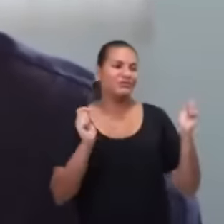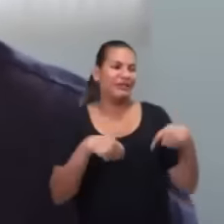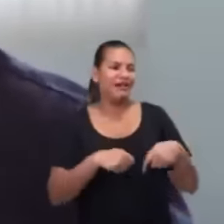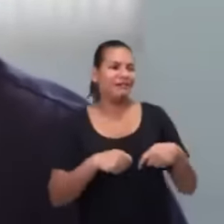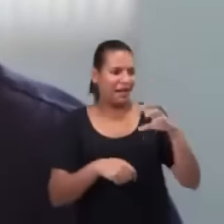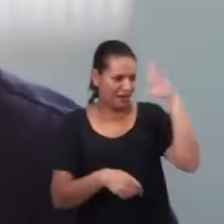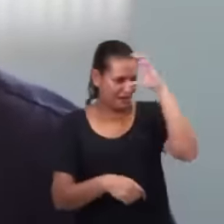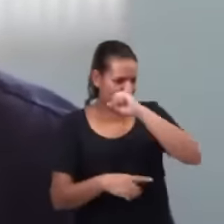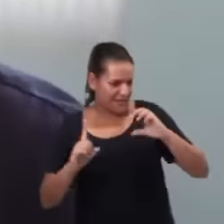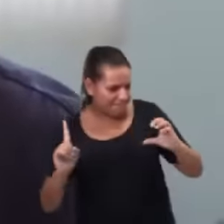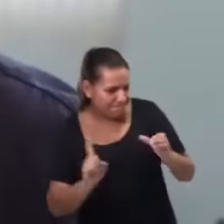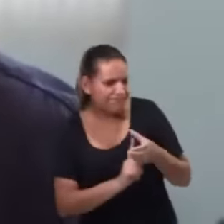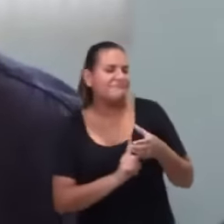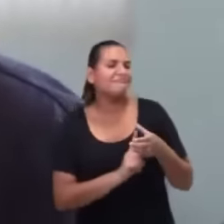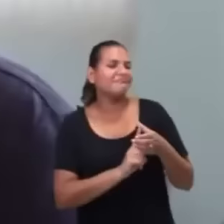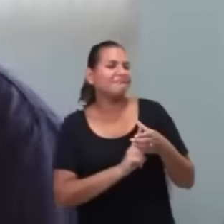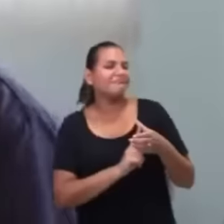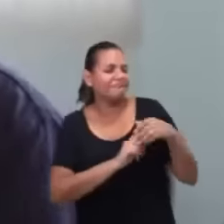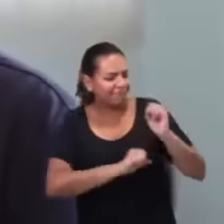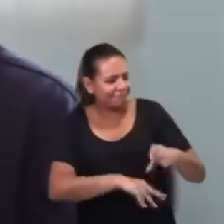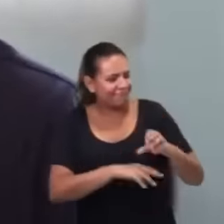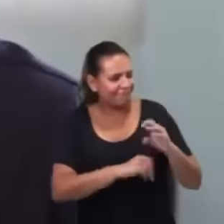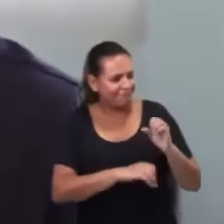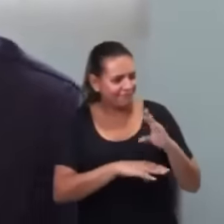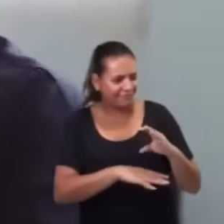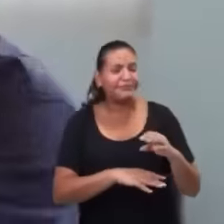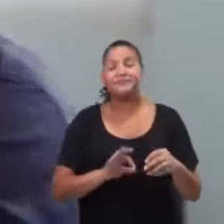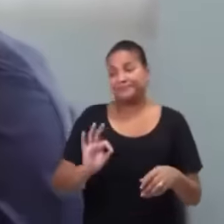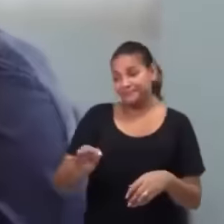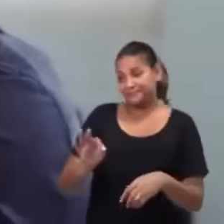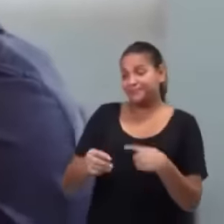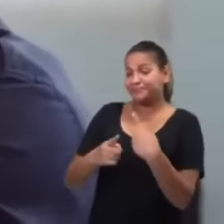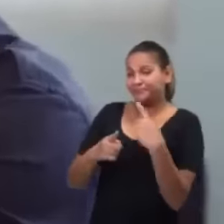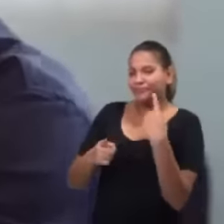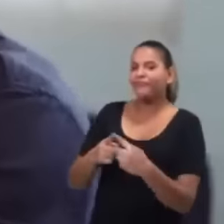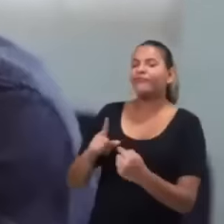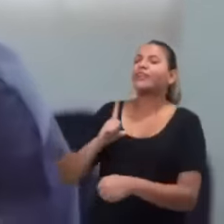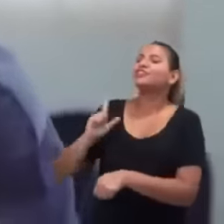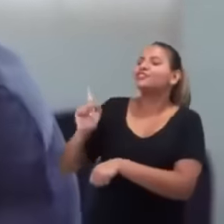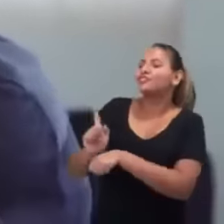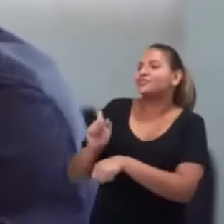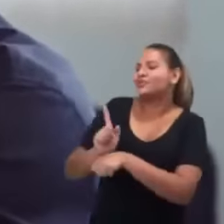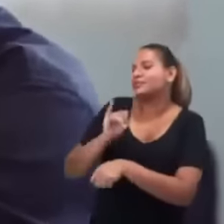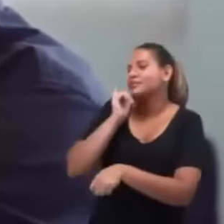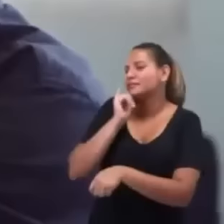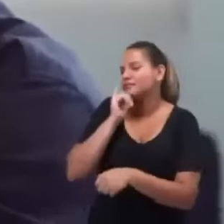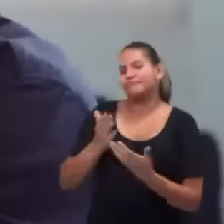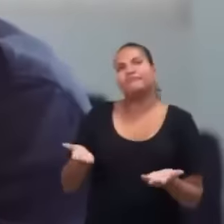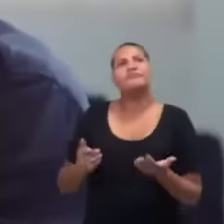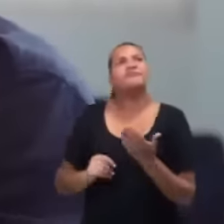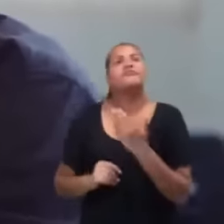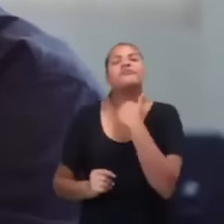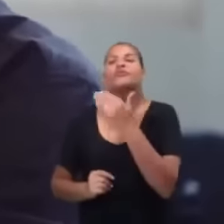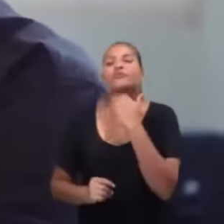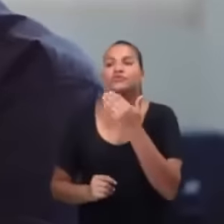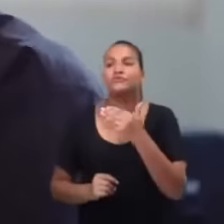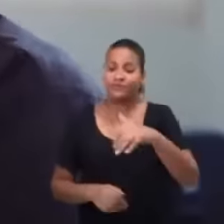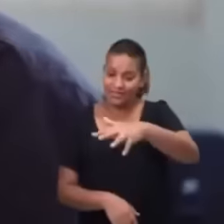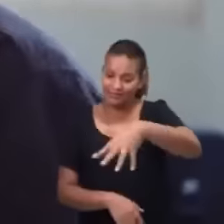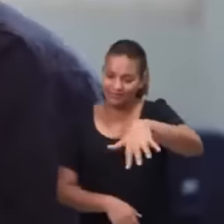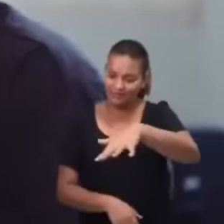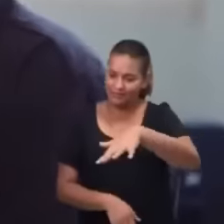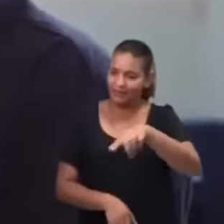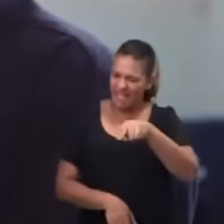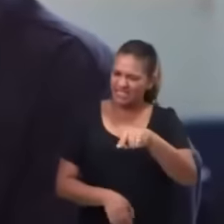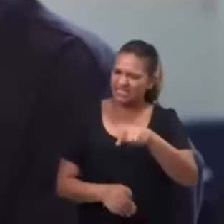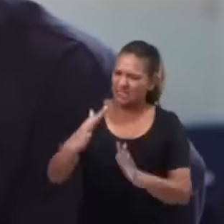para os resultados de aprendizagem das crianças, não adianta ter uma sala, né, ali top e outra... Não, isso